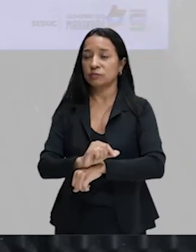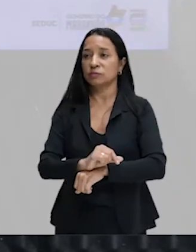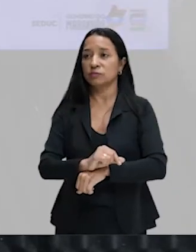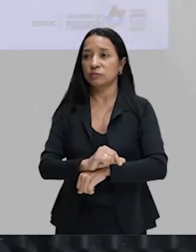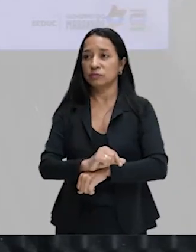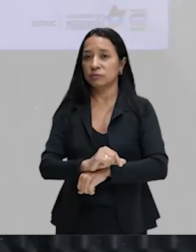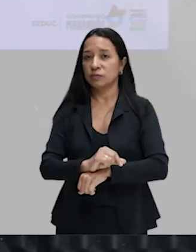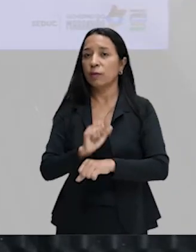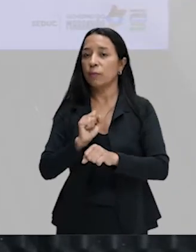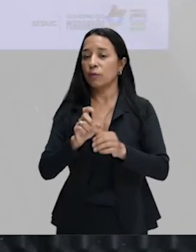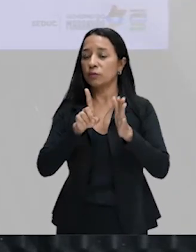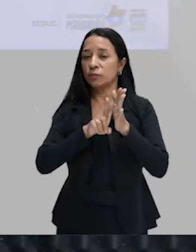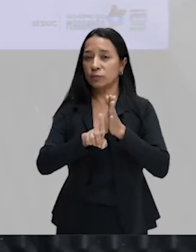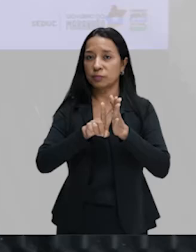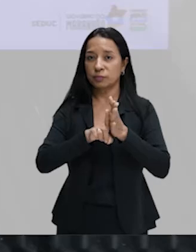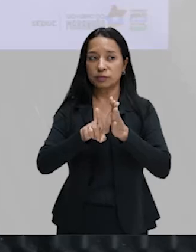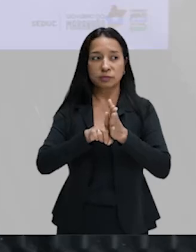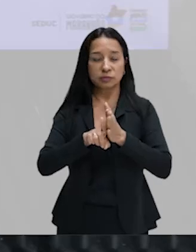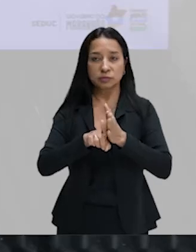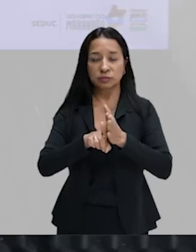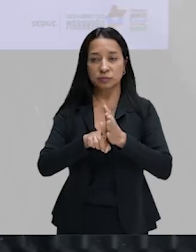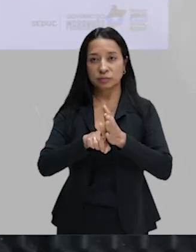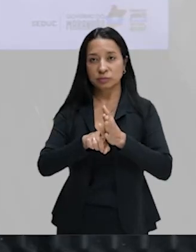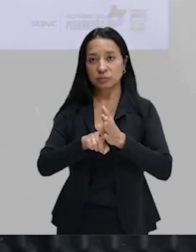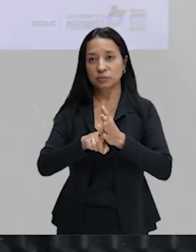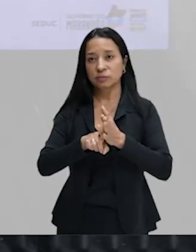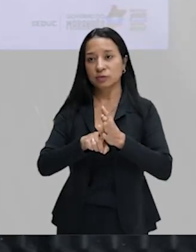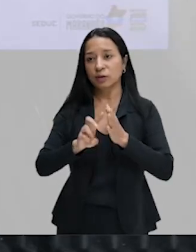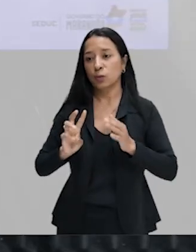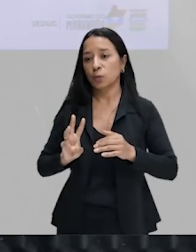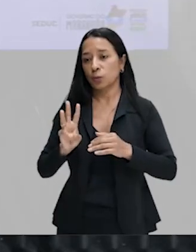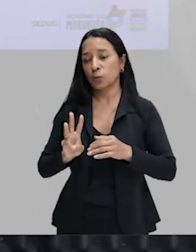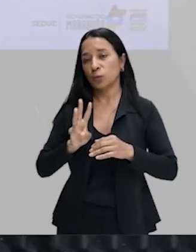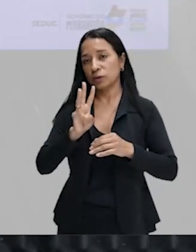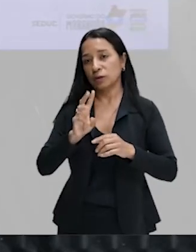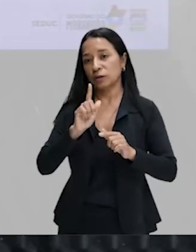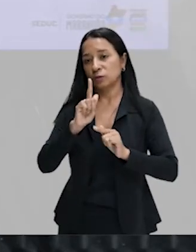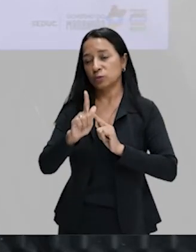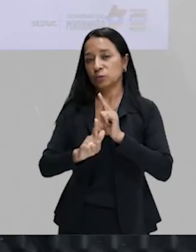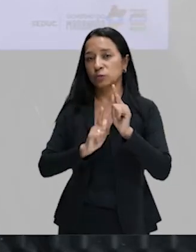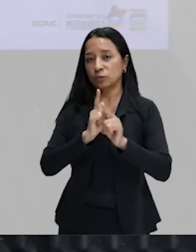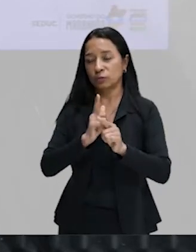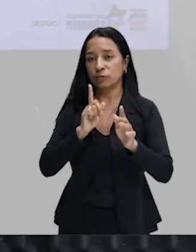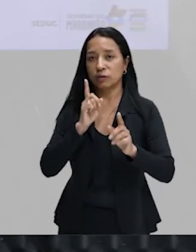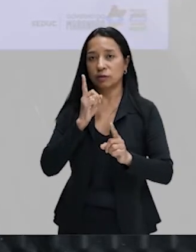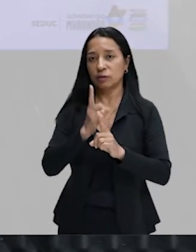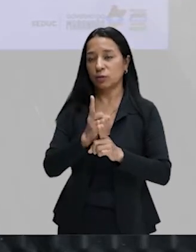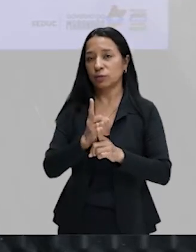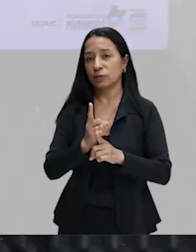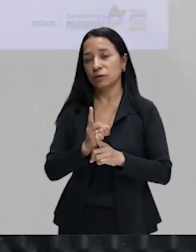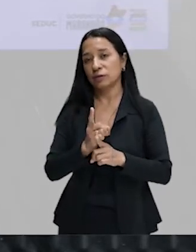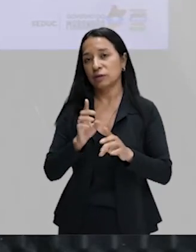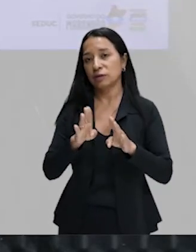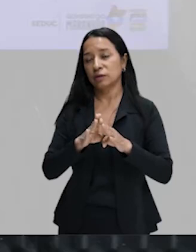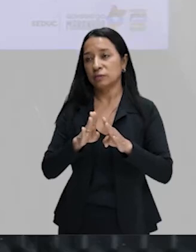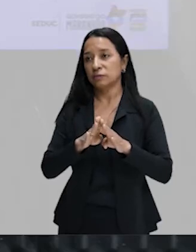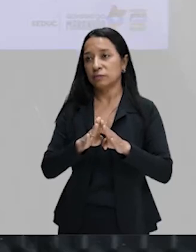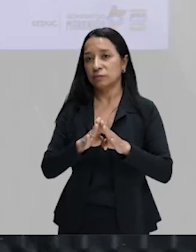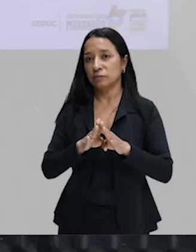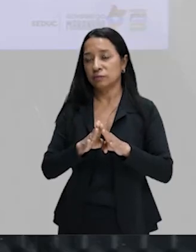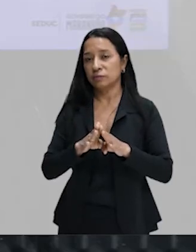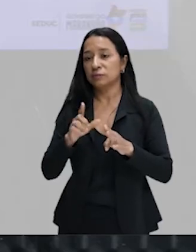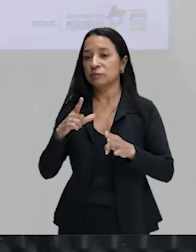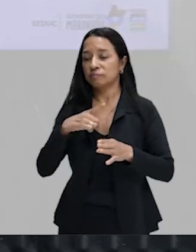isso mesmo, você pode buscar aí nos sites de busca, no YouTube, você vai achar, você vai entender. Morte e Vida Severina